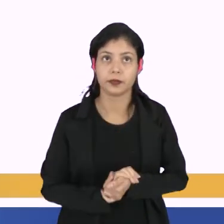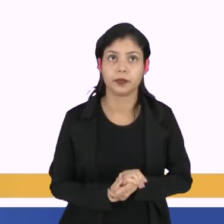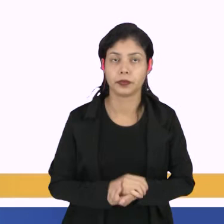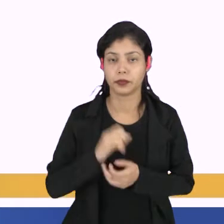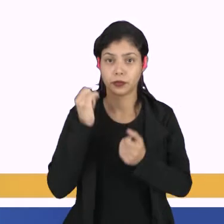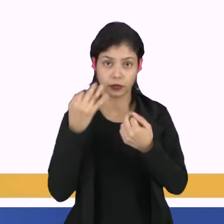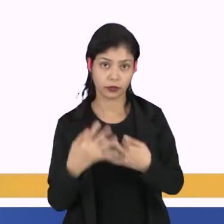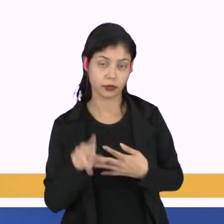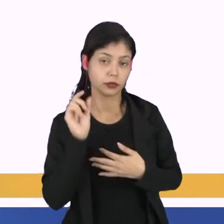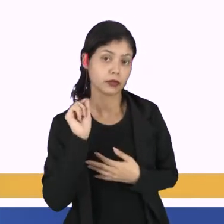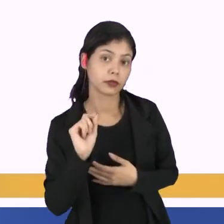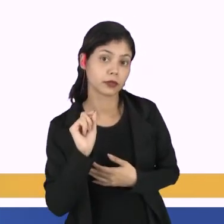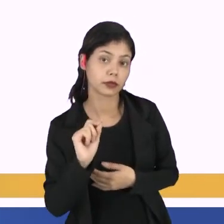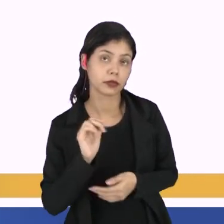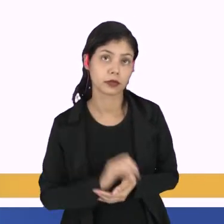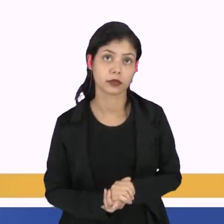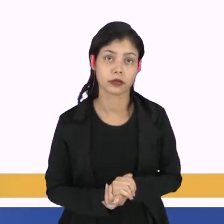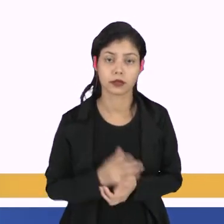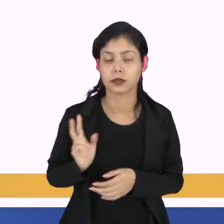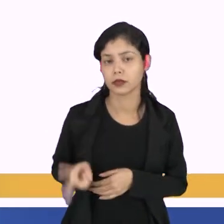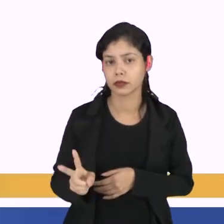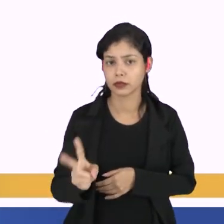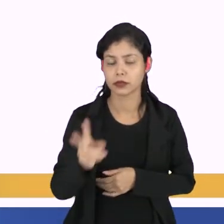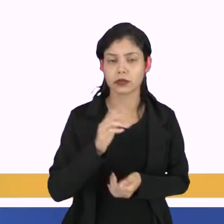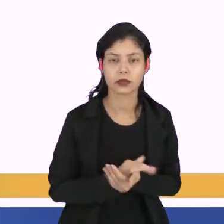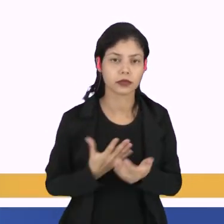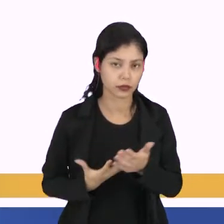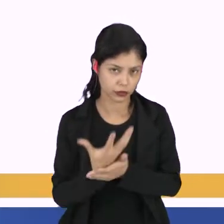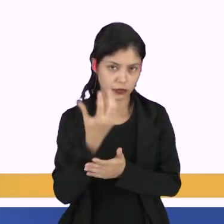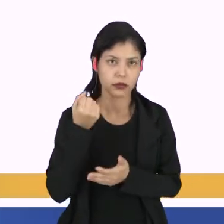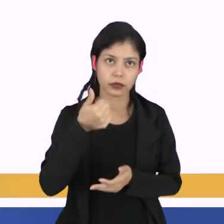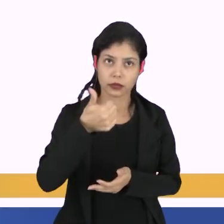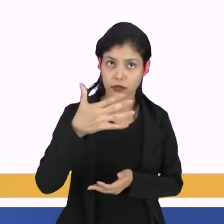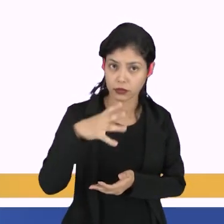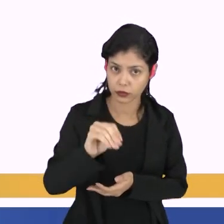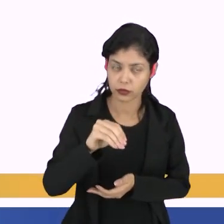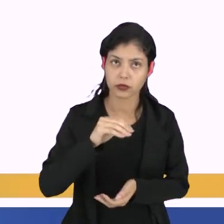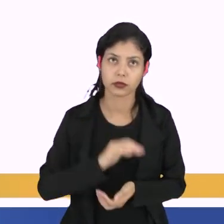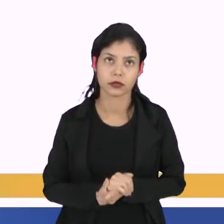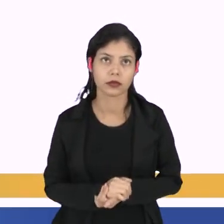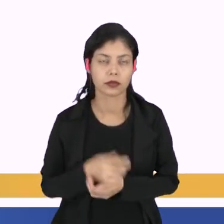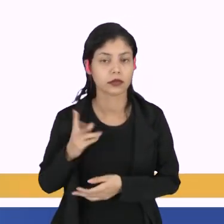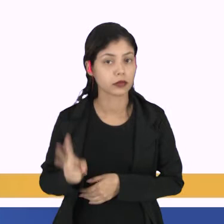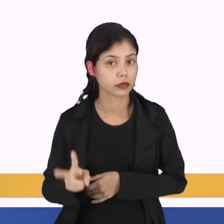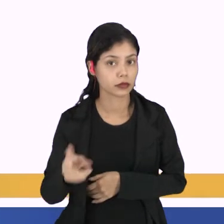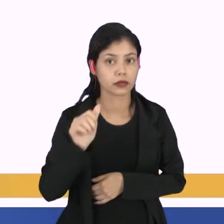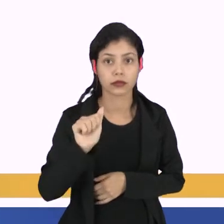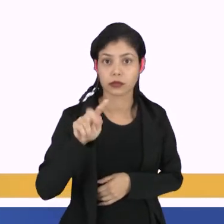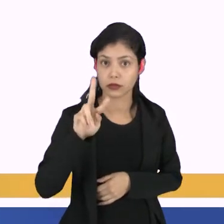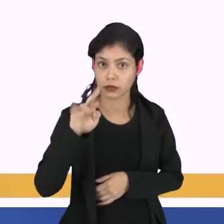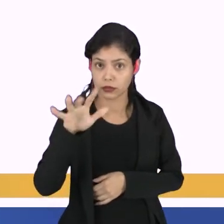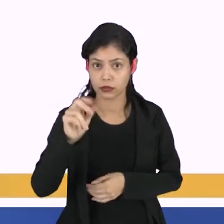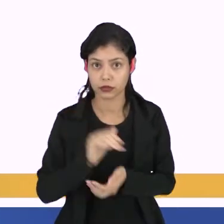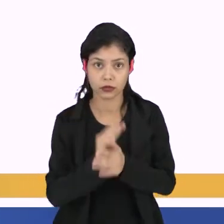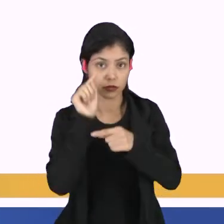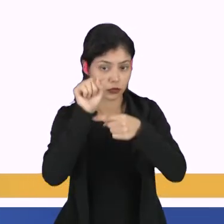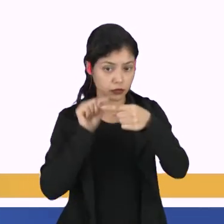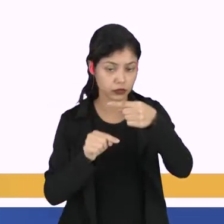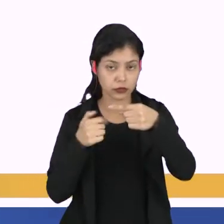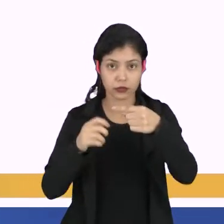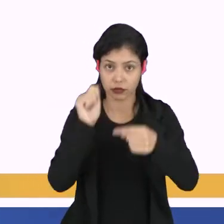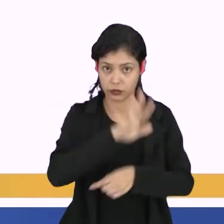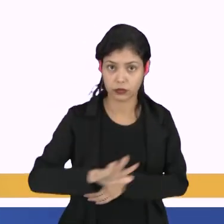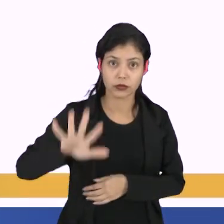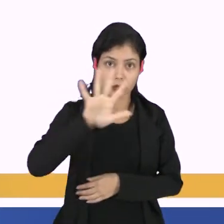isso implica dizer que na frequência relativa eu vou pegar 10 da frequência absoluta e dividir pelo